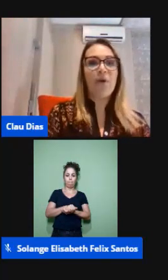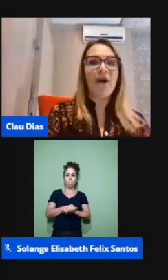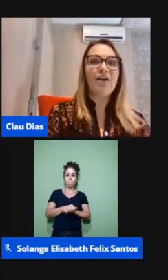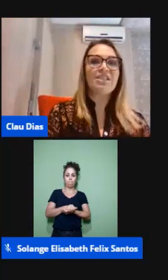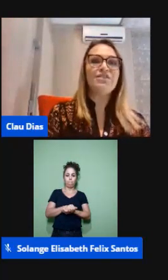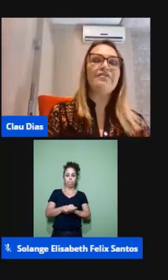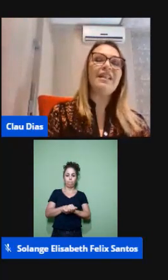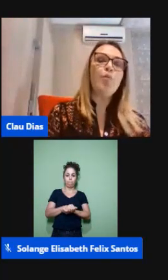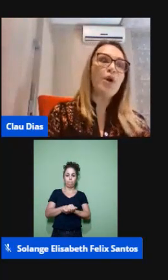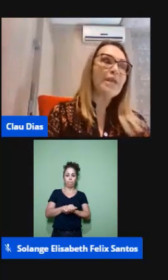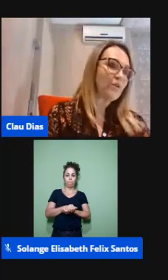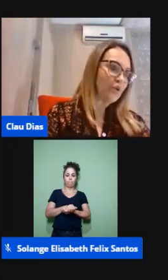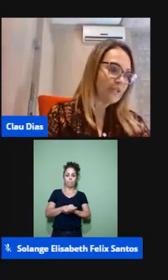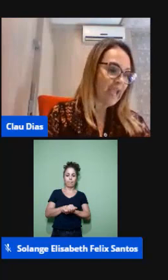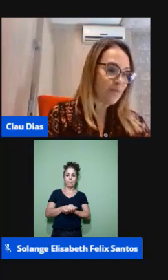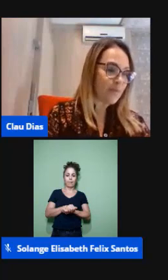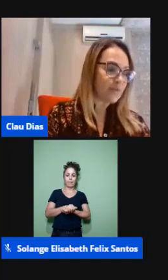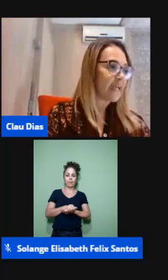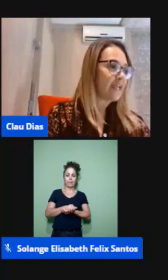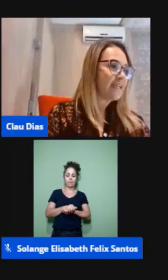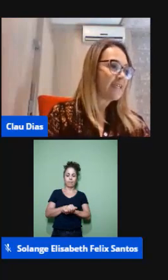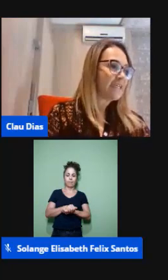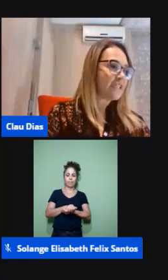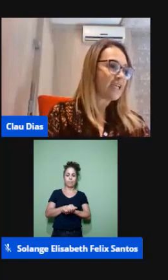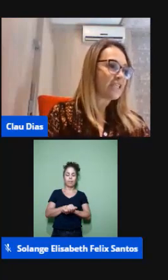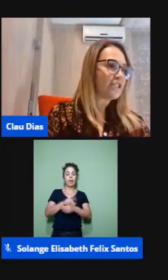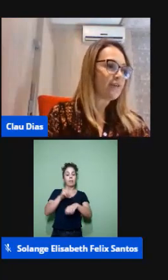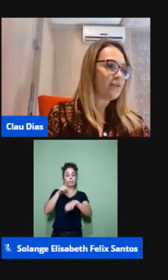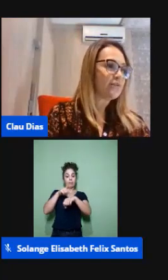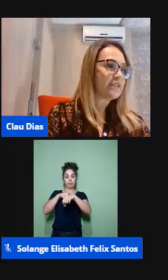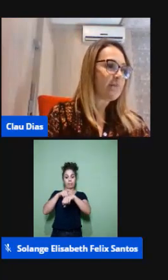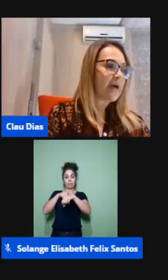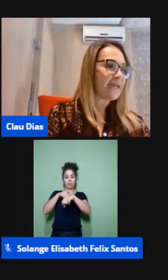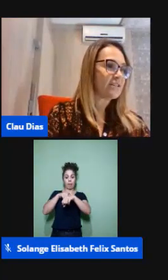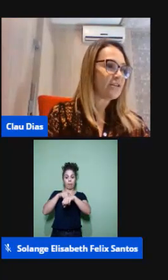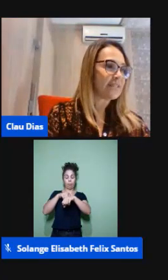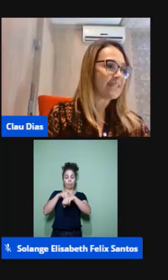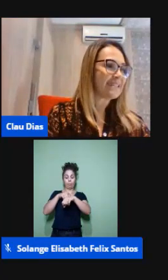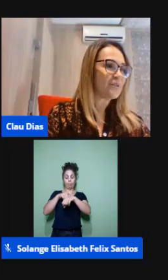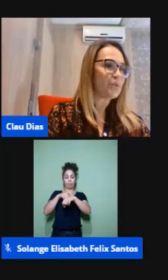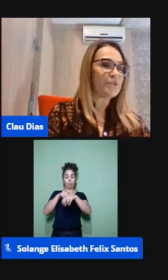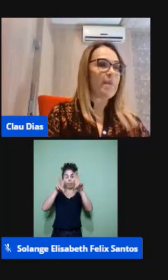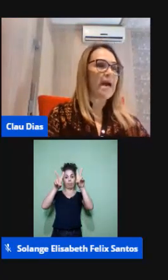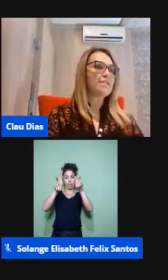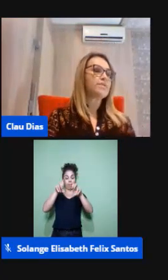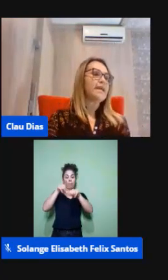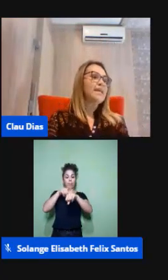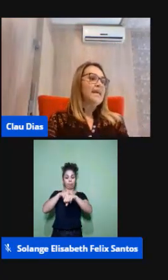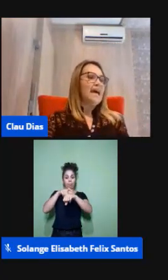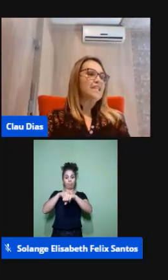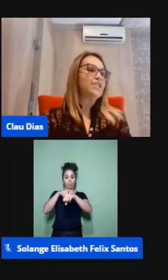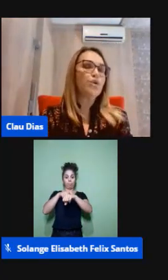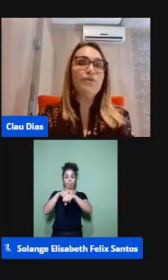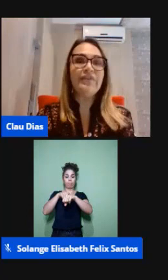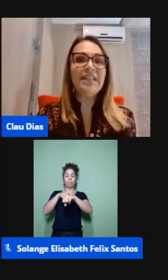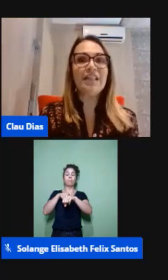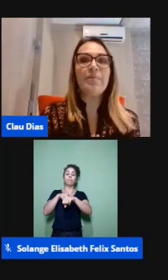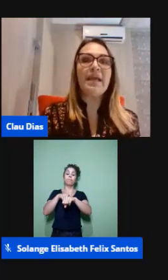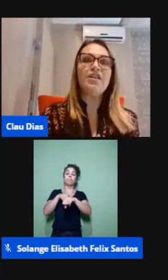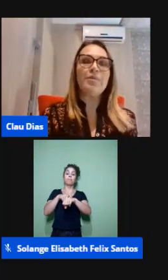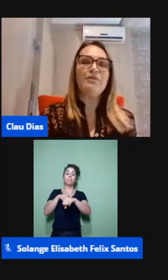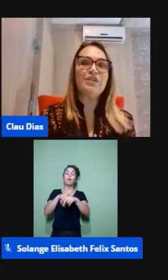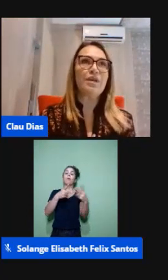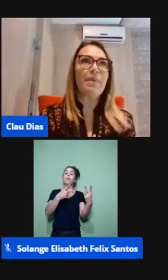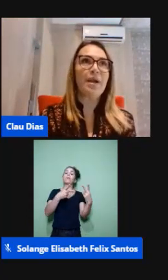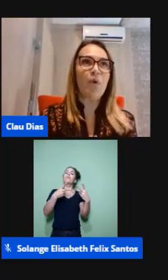Bom, agora a gente vai falar um pouquinho do tempo, né? Já que a gente falou do espaço, da organização do espaço, né? A gente convida também,